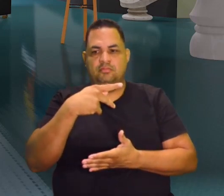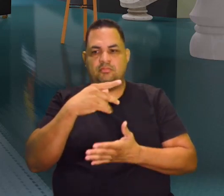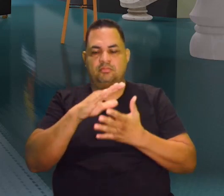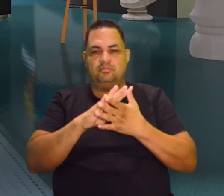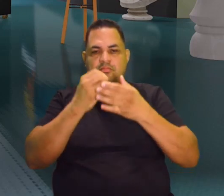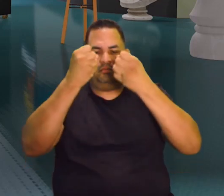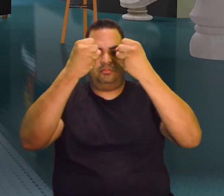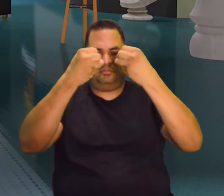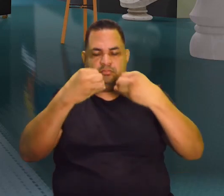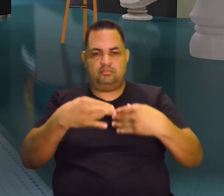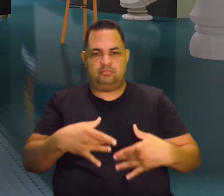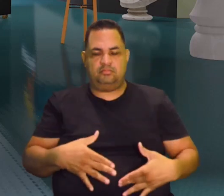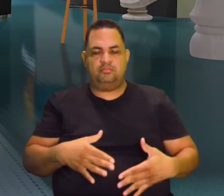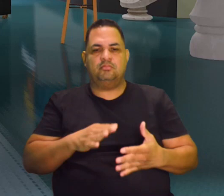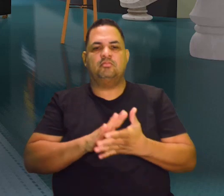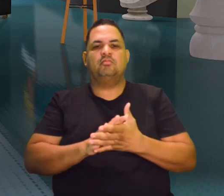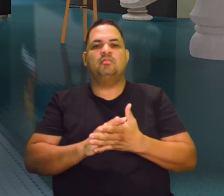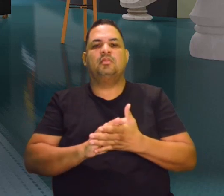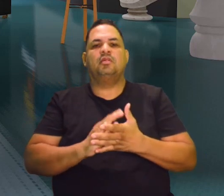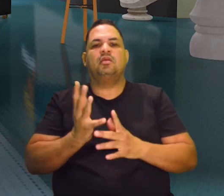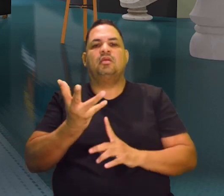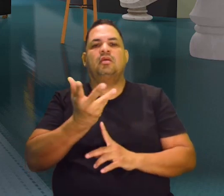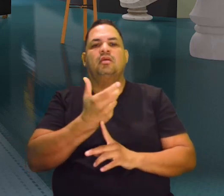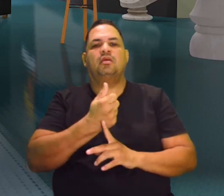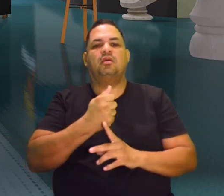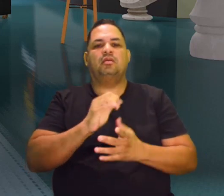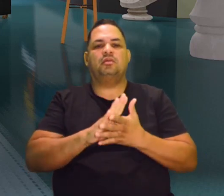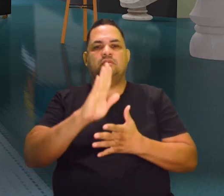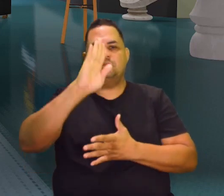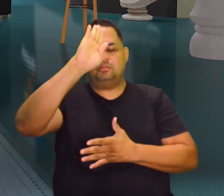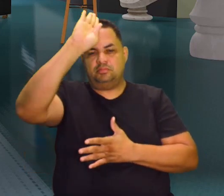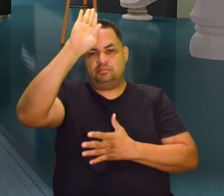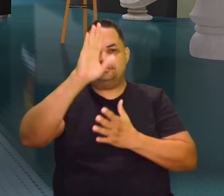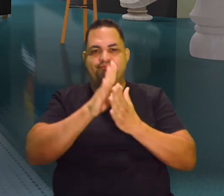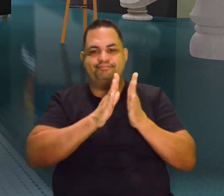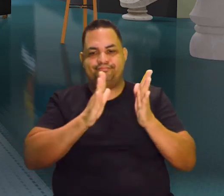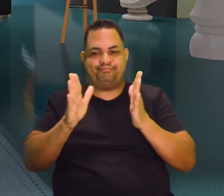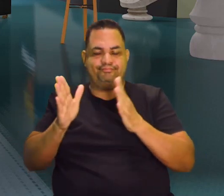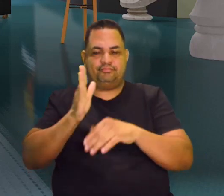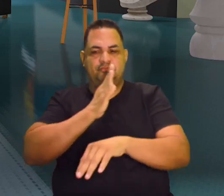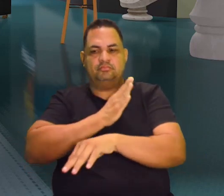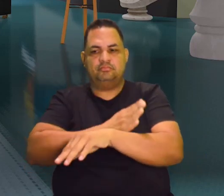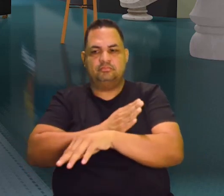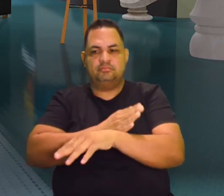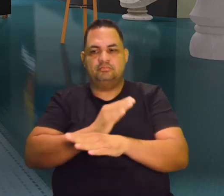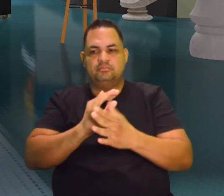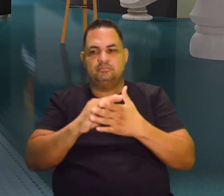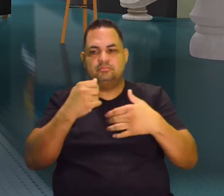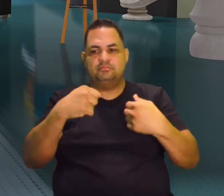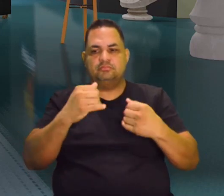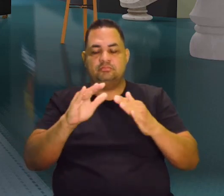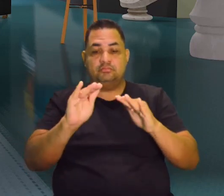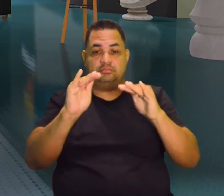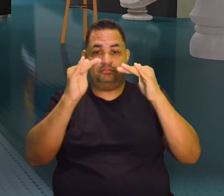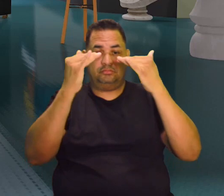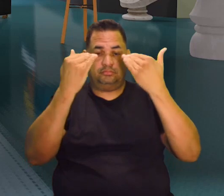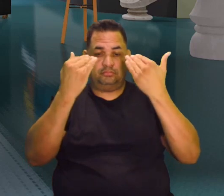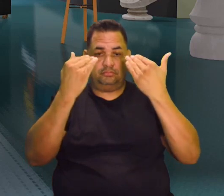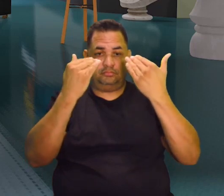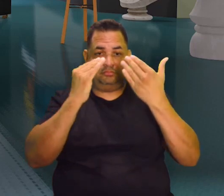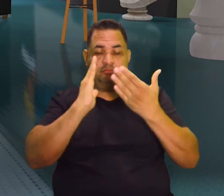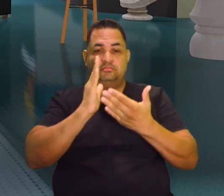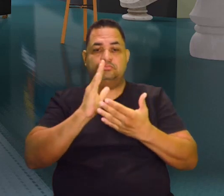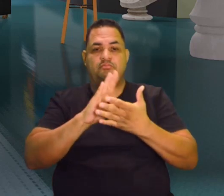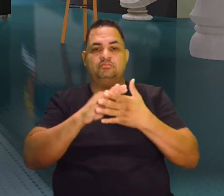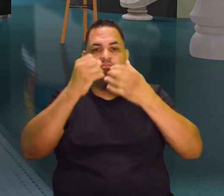abordando aí sobre a arte romana, já no período medieval. E vocês precisam aí estar atentos, porque como eu já